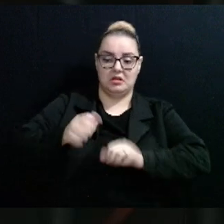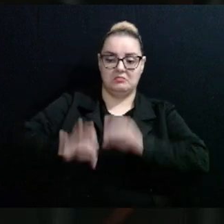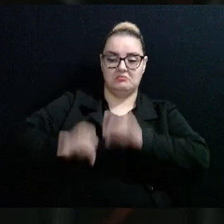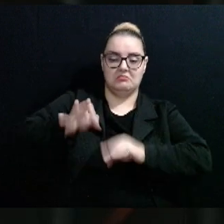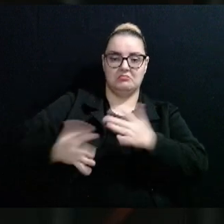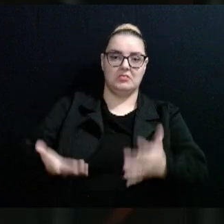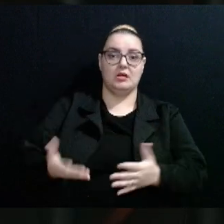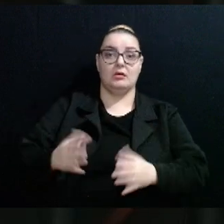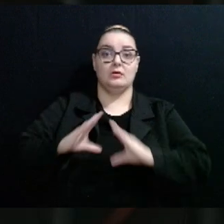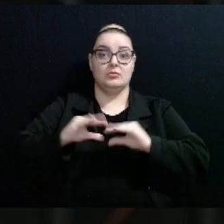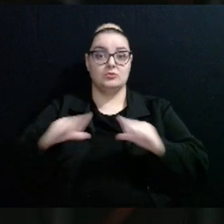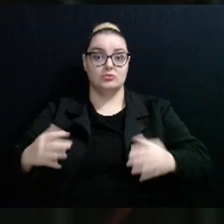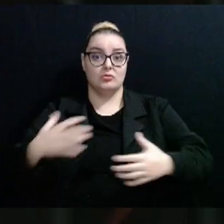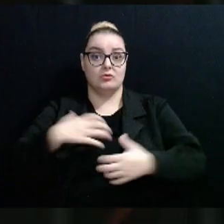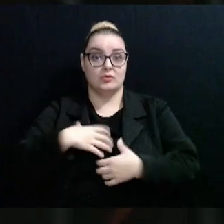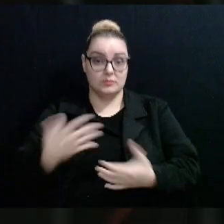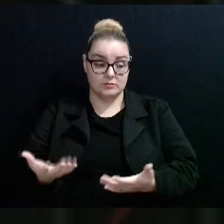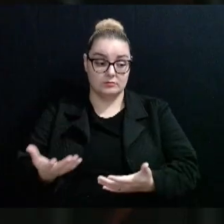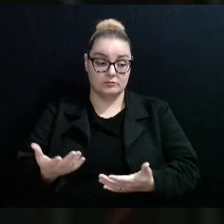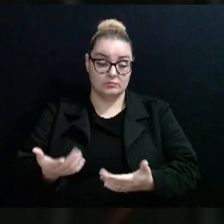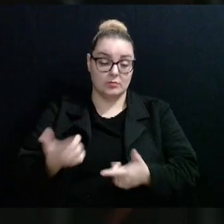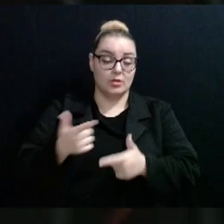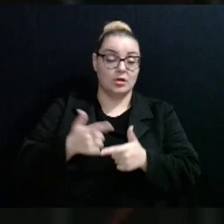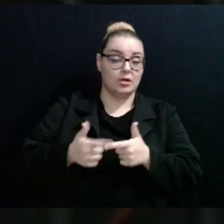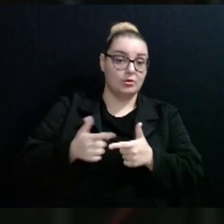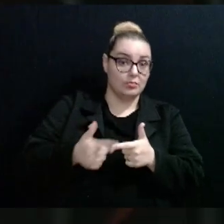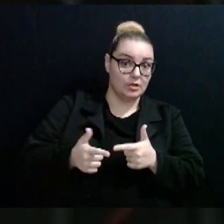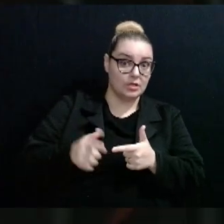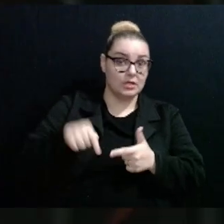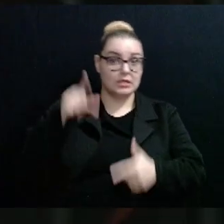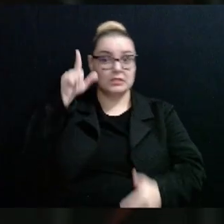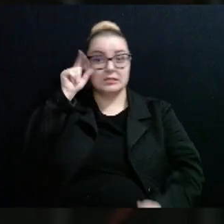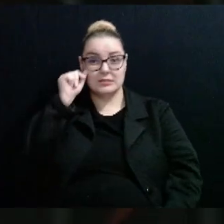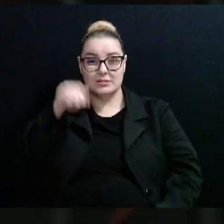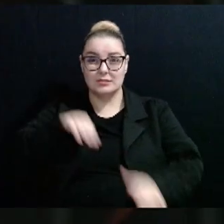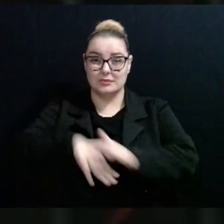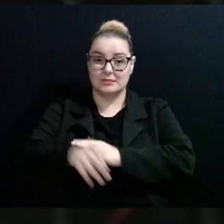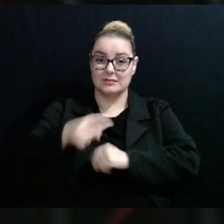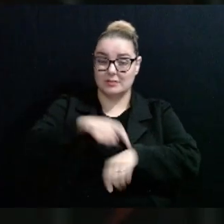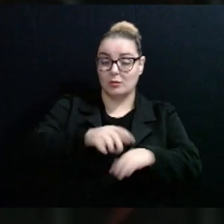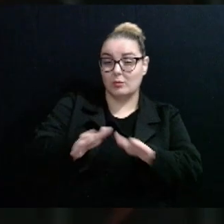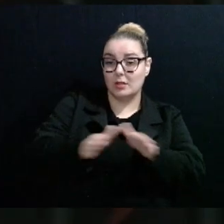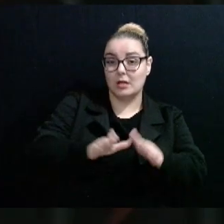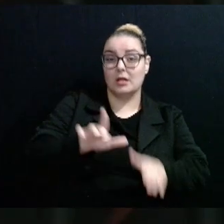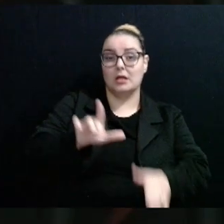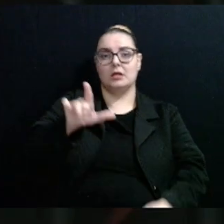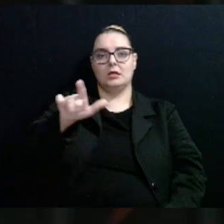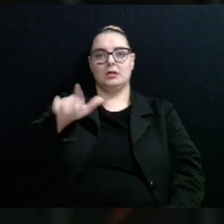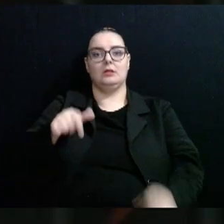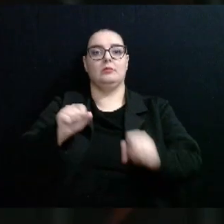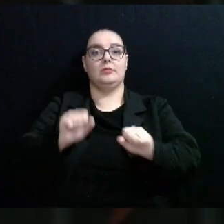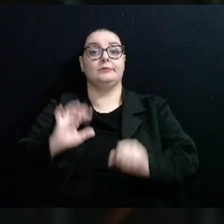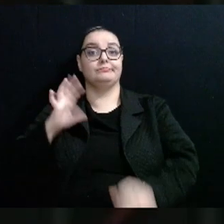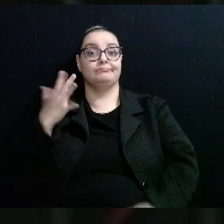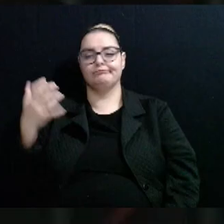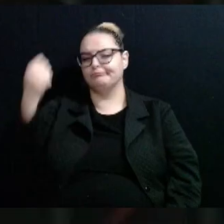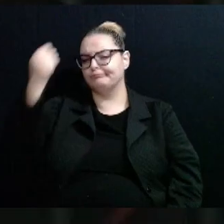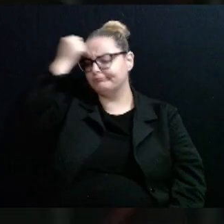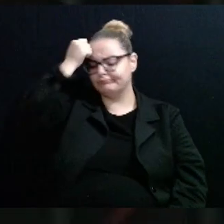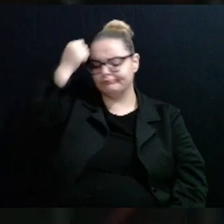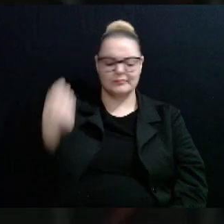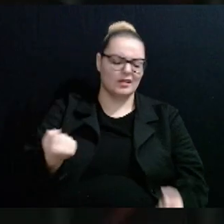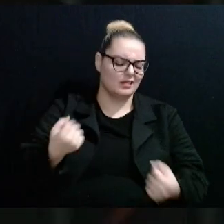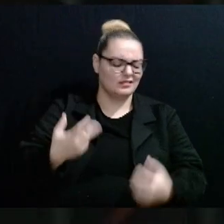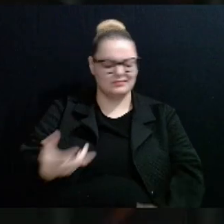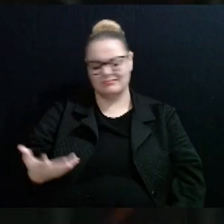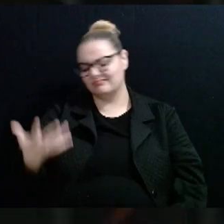emocional. O problema é que esse alívio costuma ser temporário. Depois podem surgir a culpa, arrependimento, aumento de